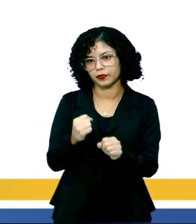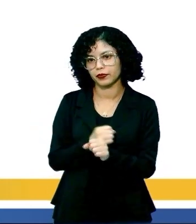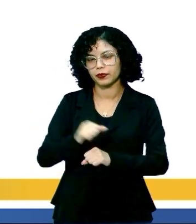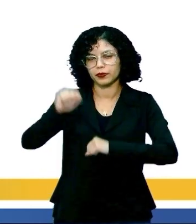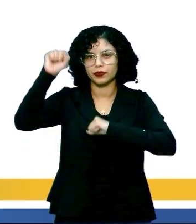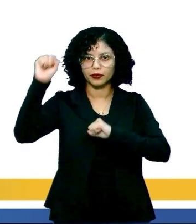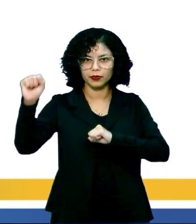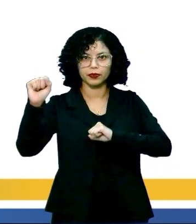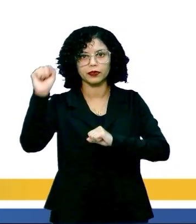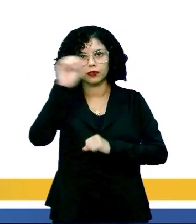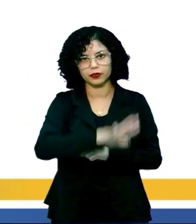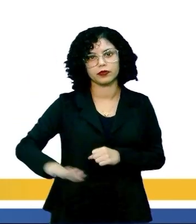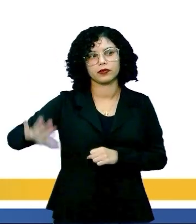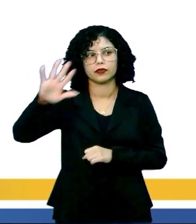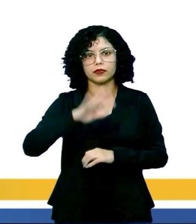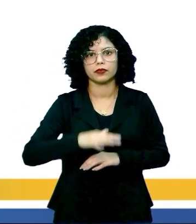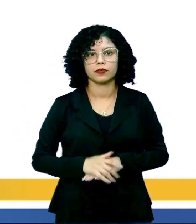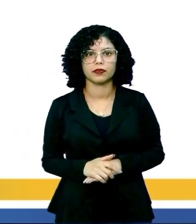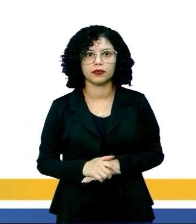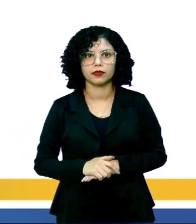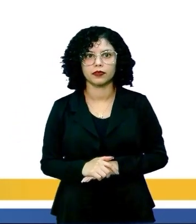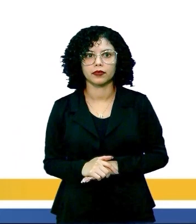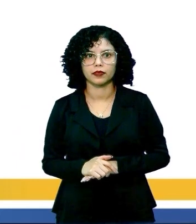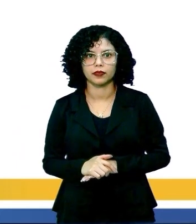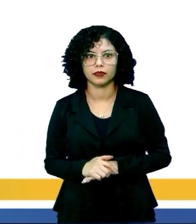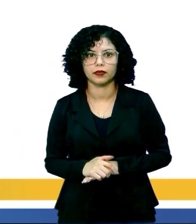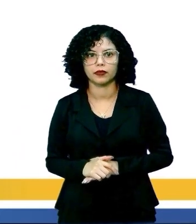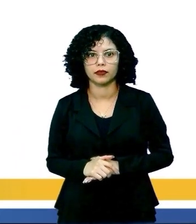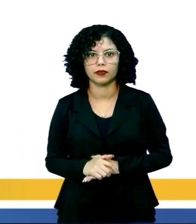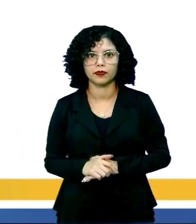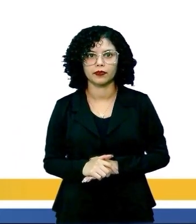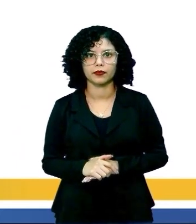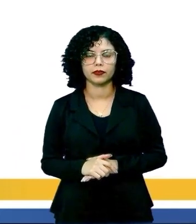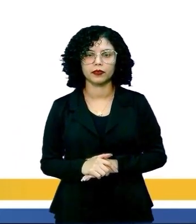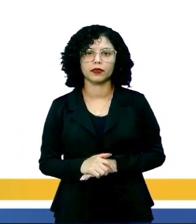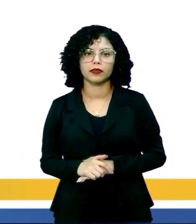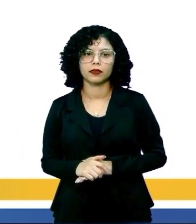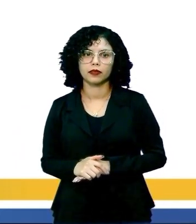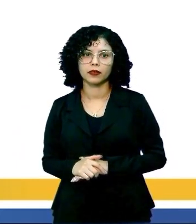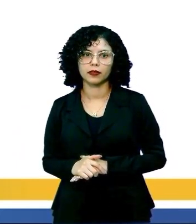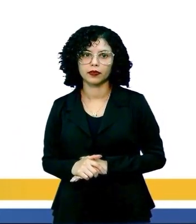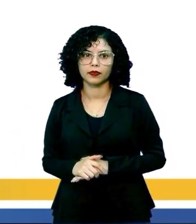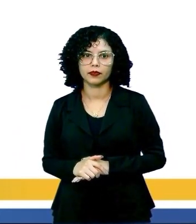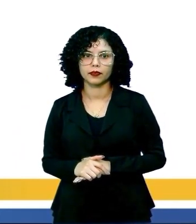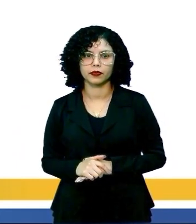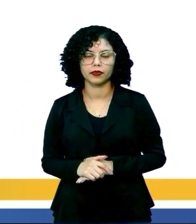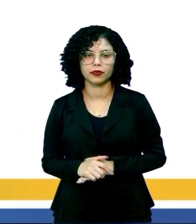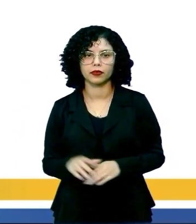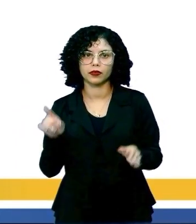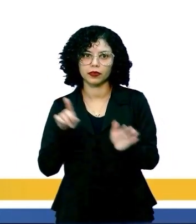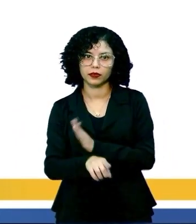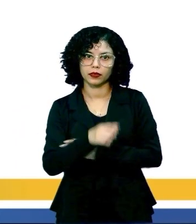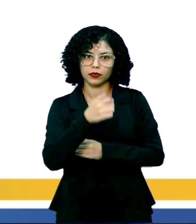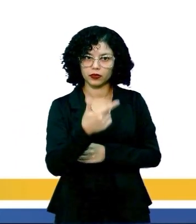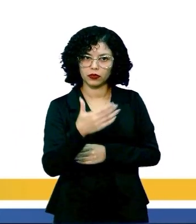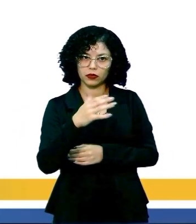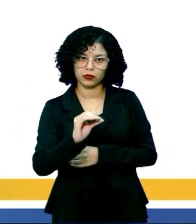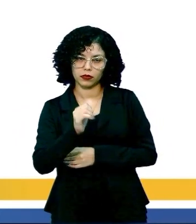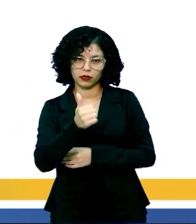heróis nacionais. Vamos trabalhar com outra questãozinha? Essa daqui é uma questão de